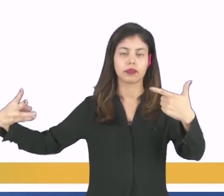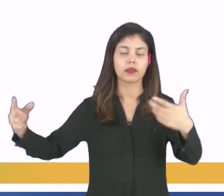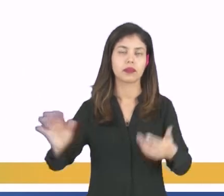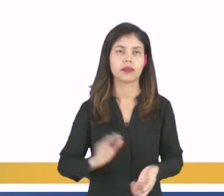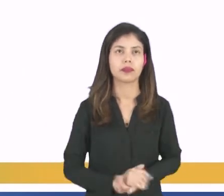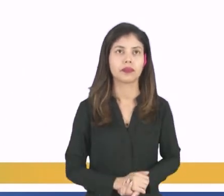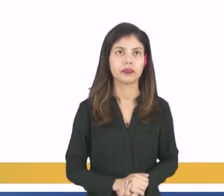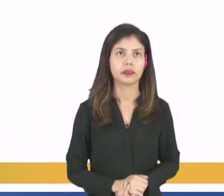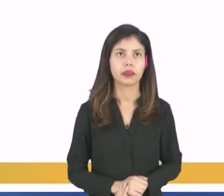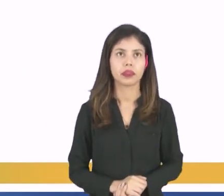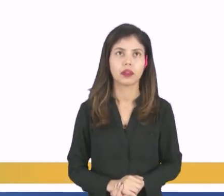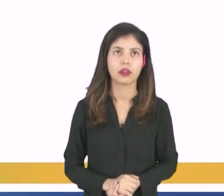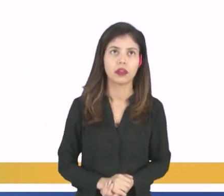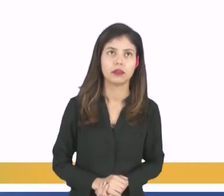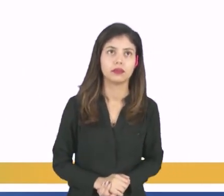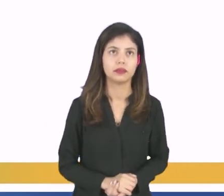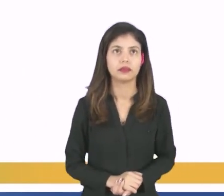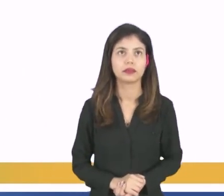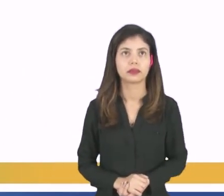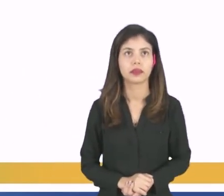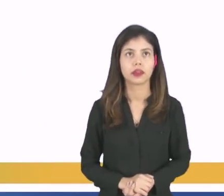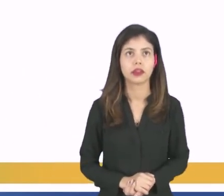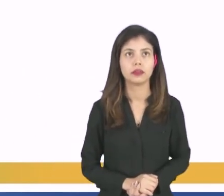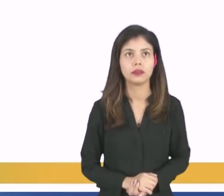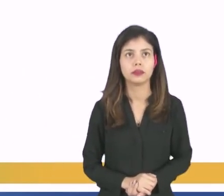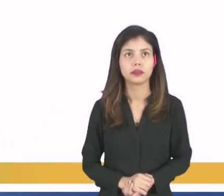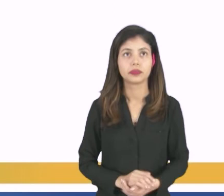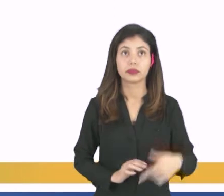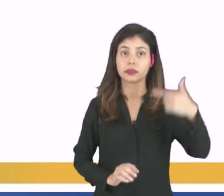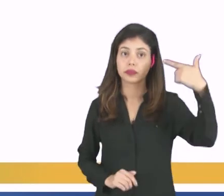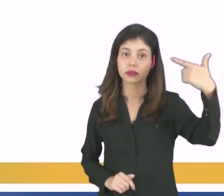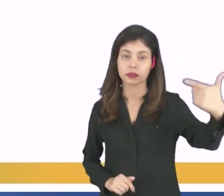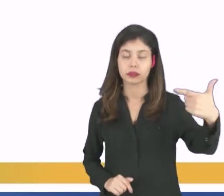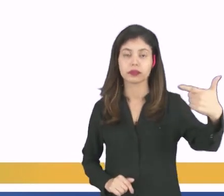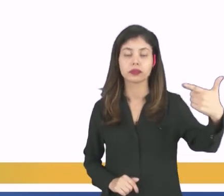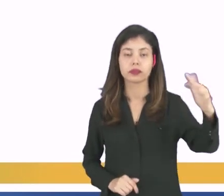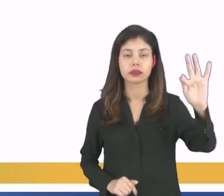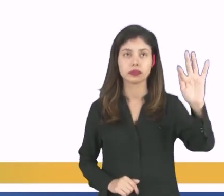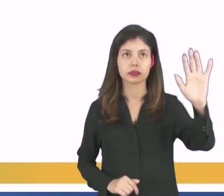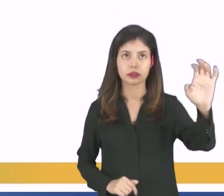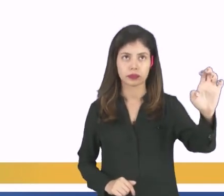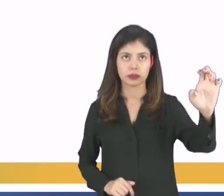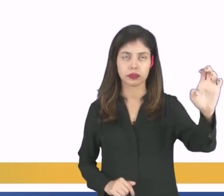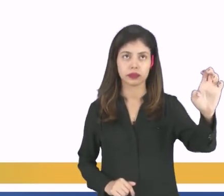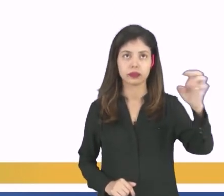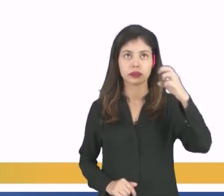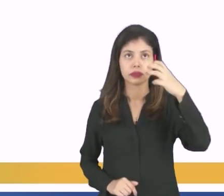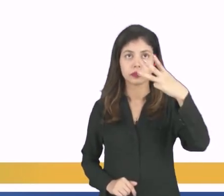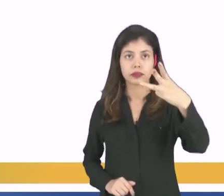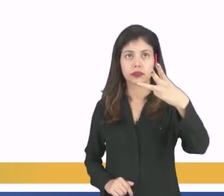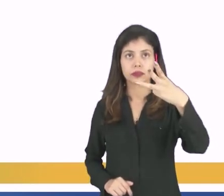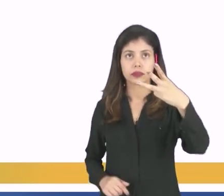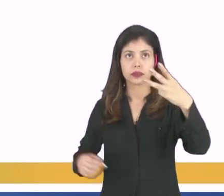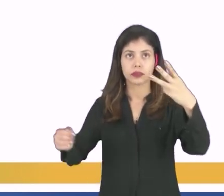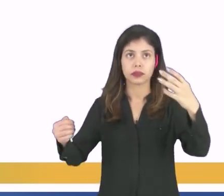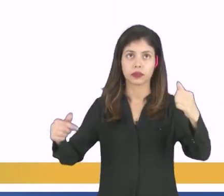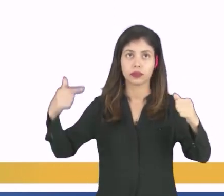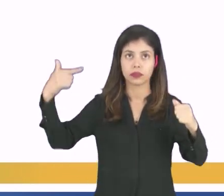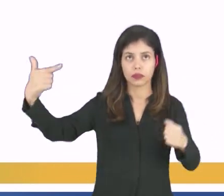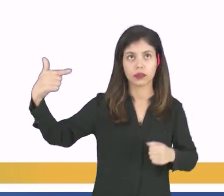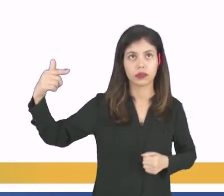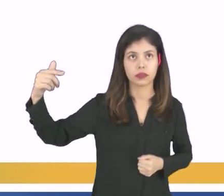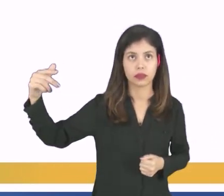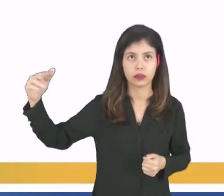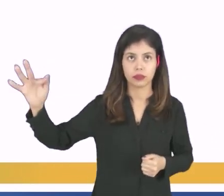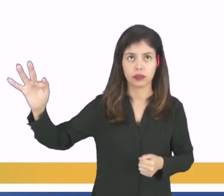Então, ela não está balanceada. Letra B, nós temos aqui, ó, 2 ferros no